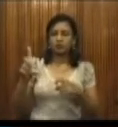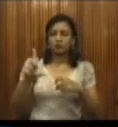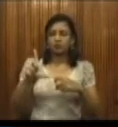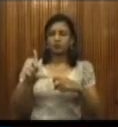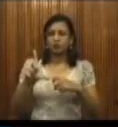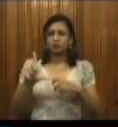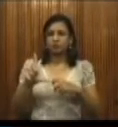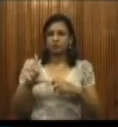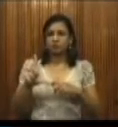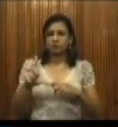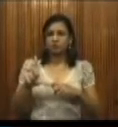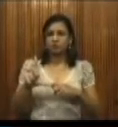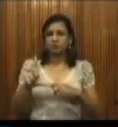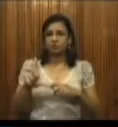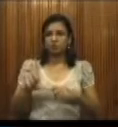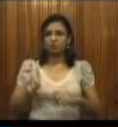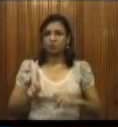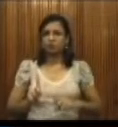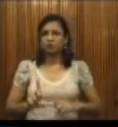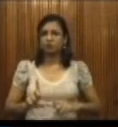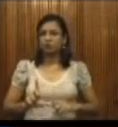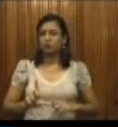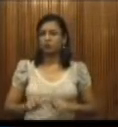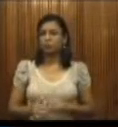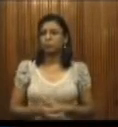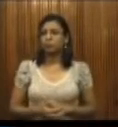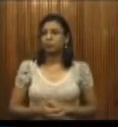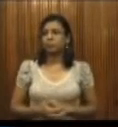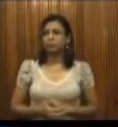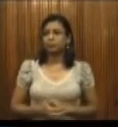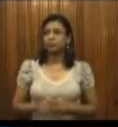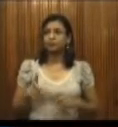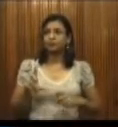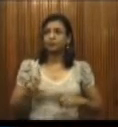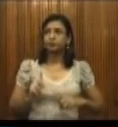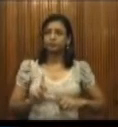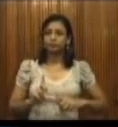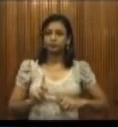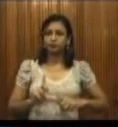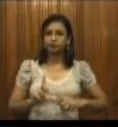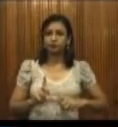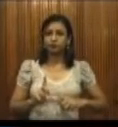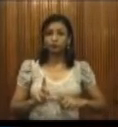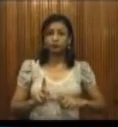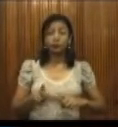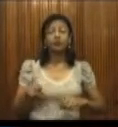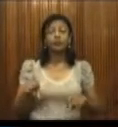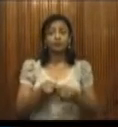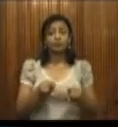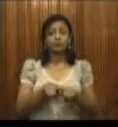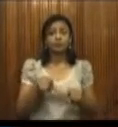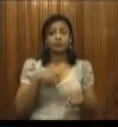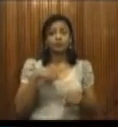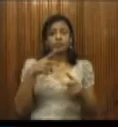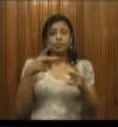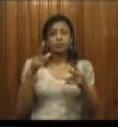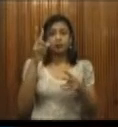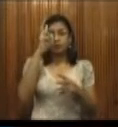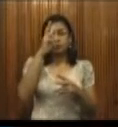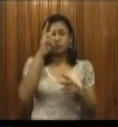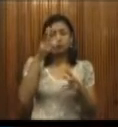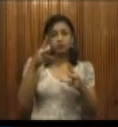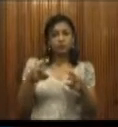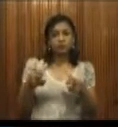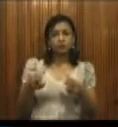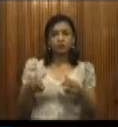Então, de Marcos, indo um livro adiante, é Lucas. Lucas tem mais uma narrativa da mesma passagem e traz mais um detalhe.